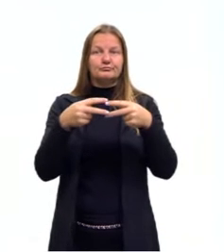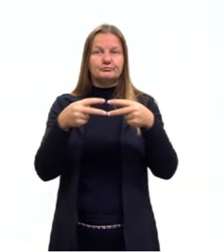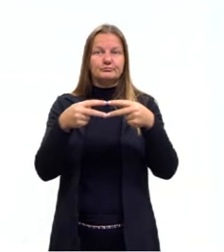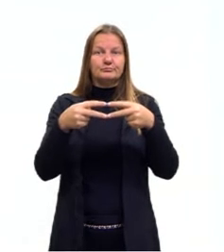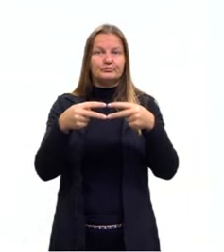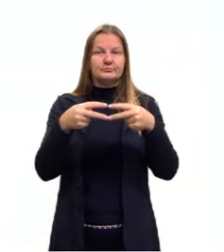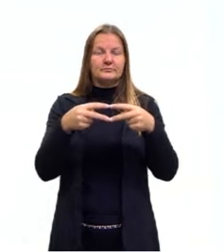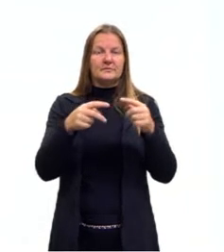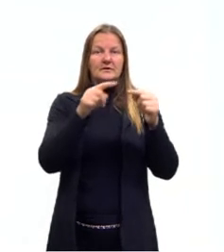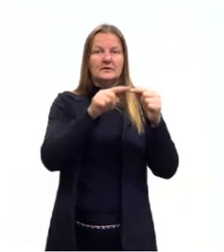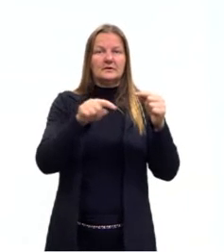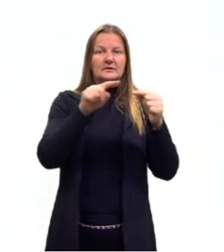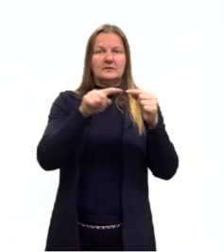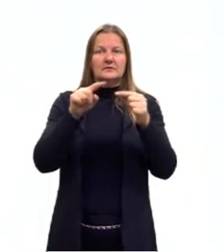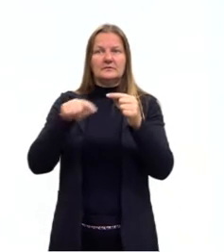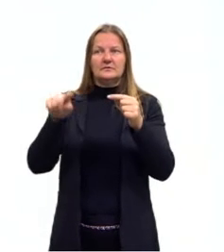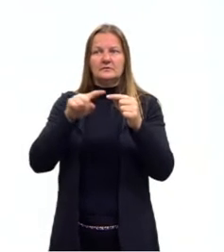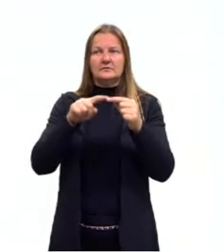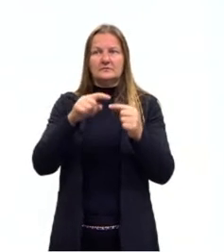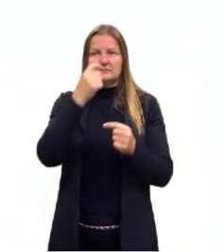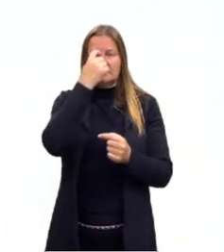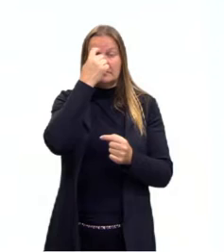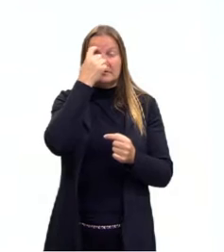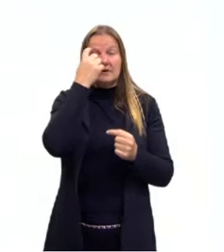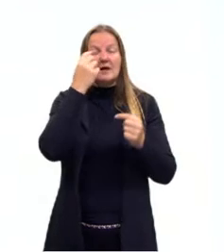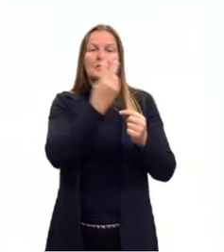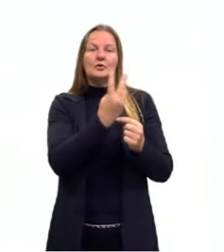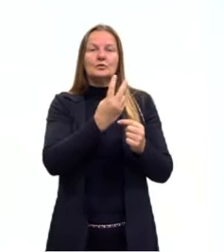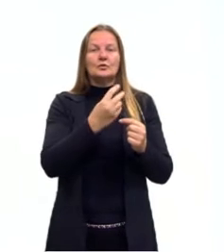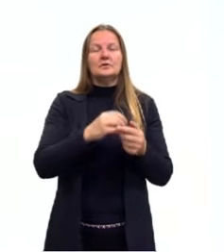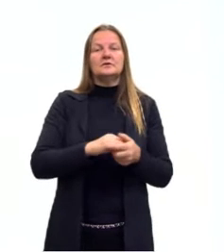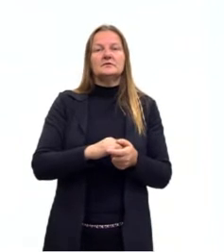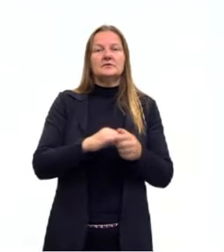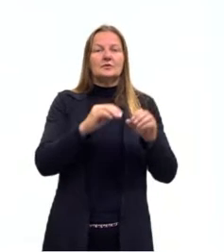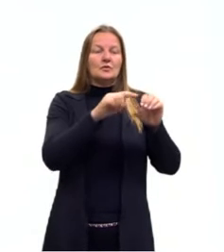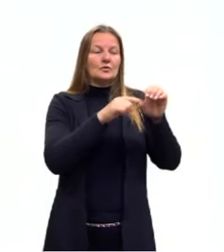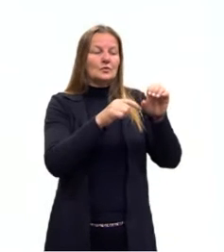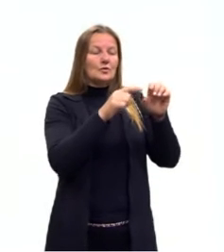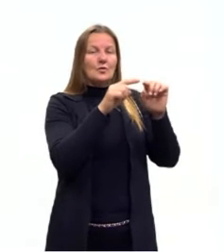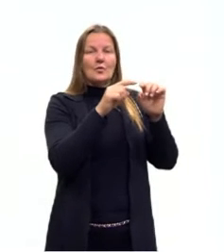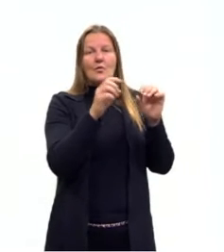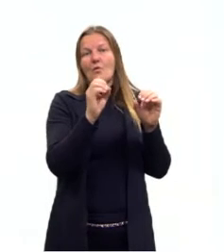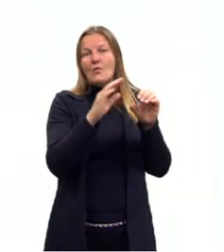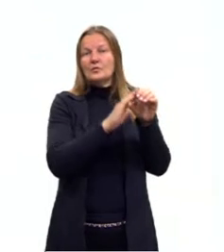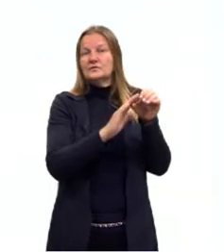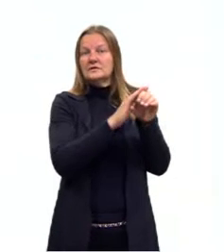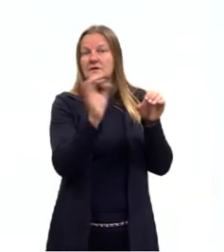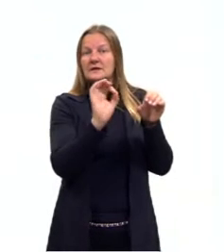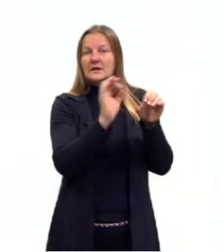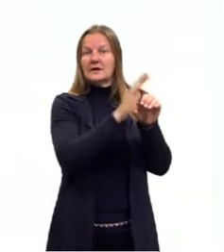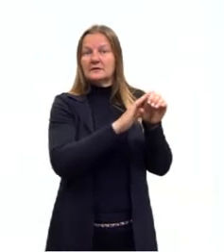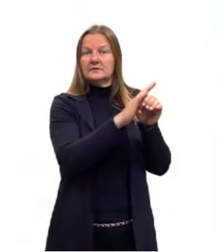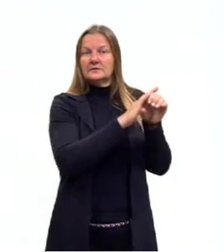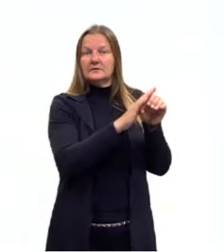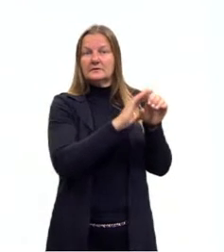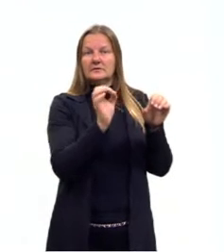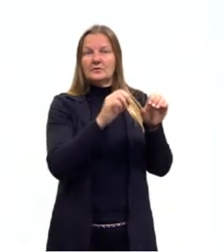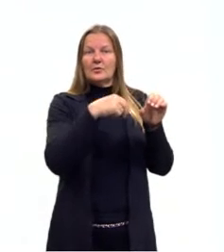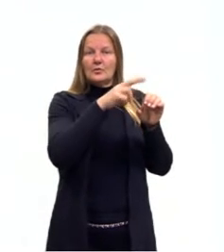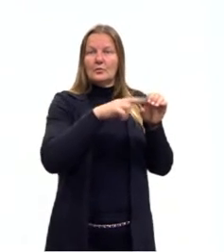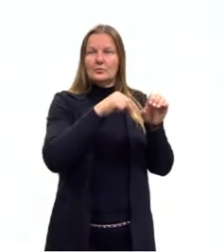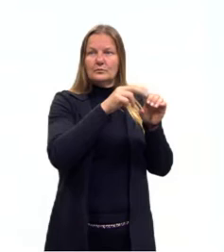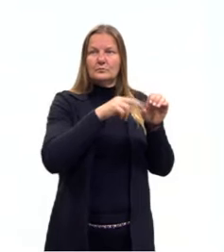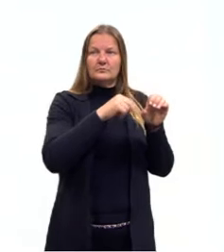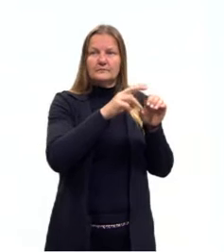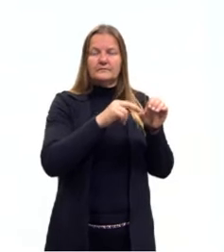dois círculos na o dois quadrados no caso vazados ou não né o pintados no